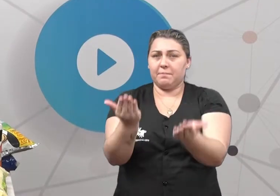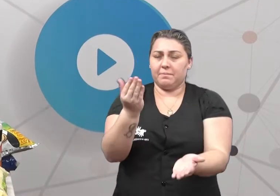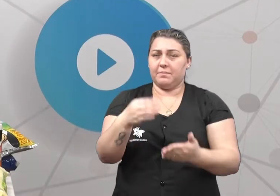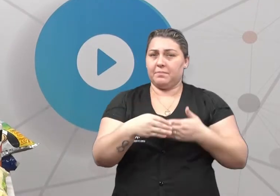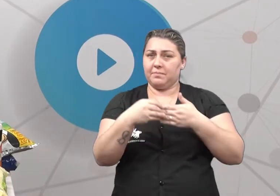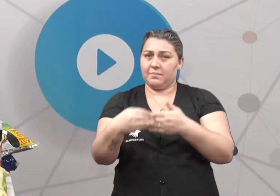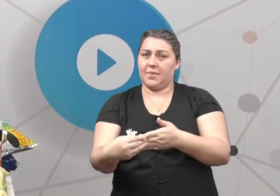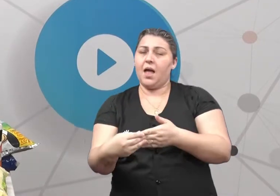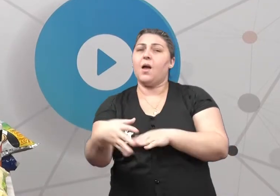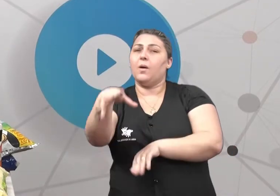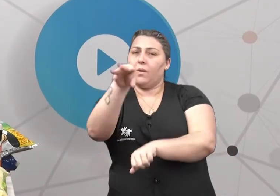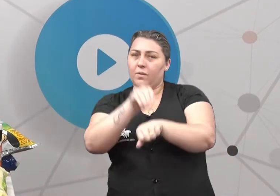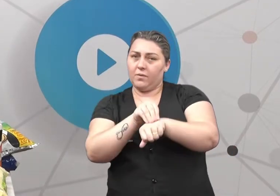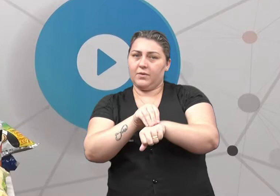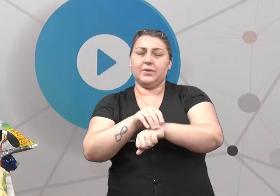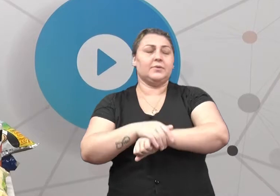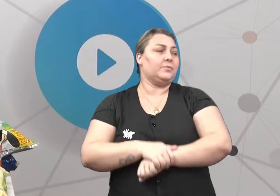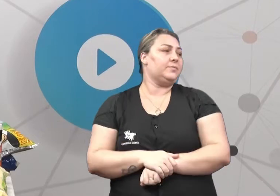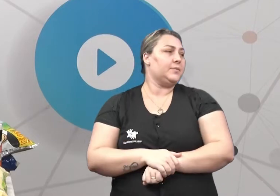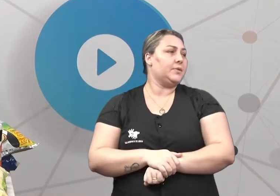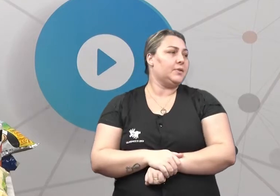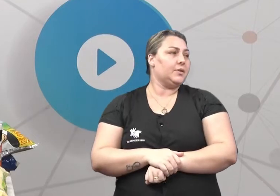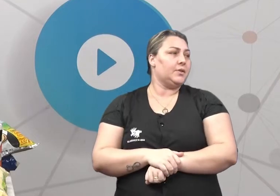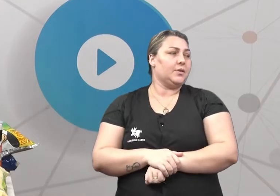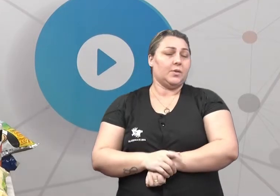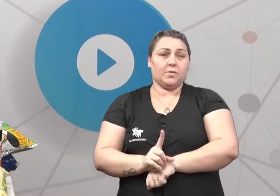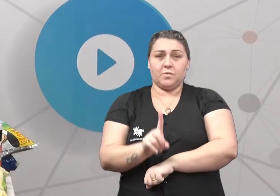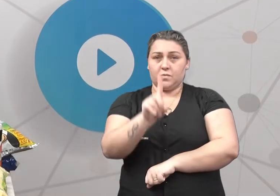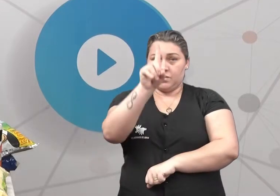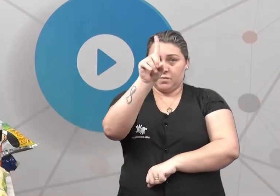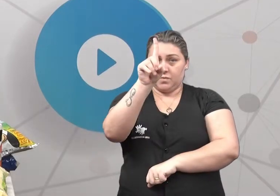nível de conhecimento. Aqui nós temos, ó,